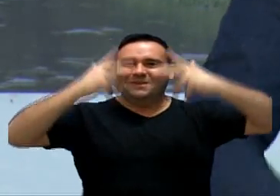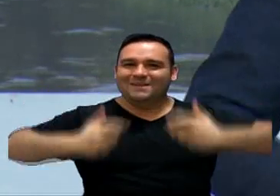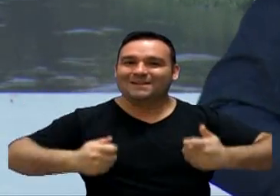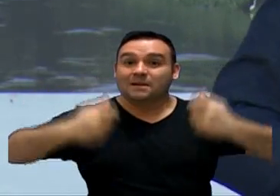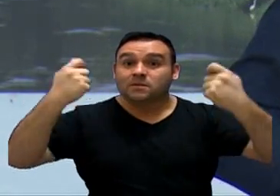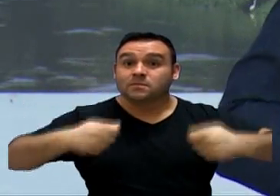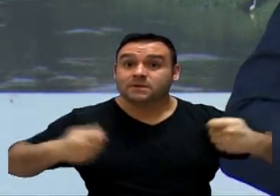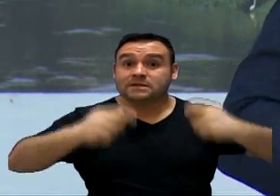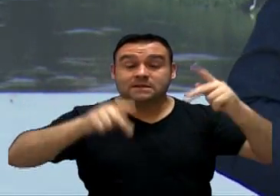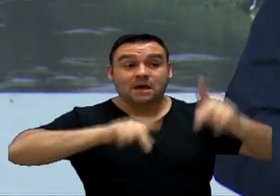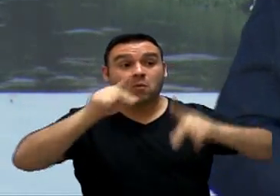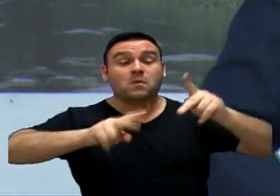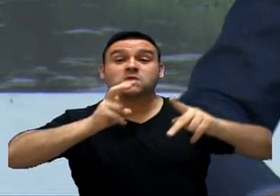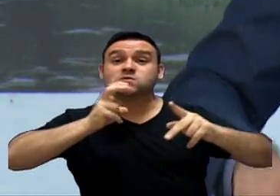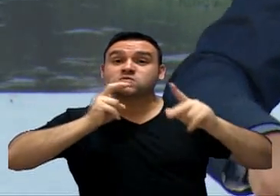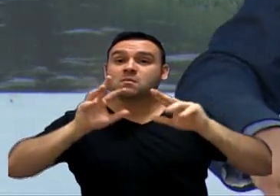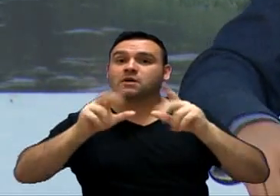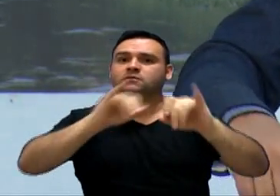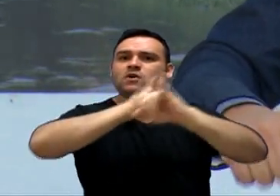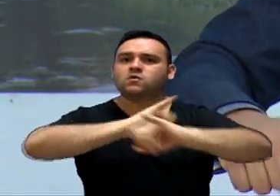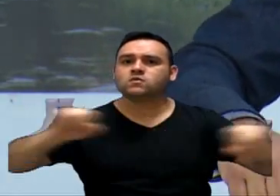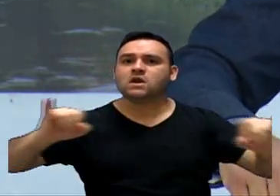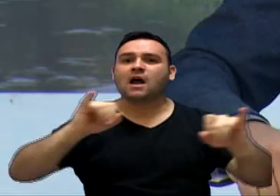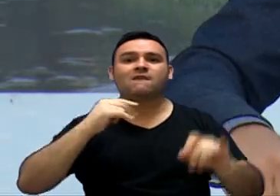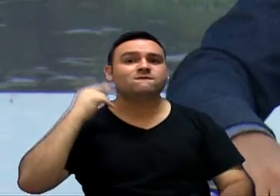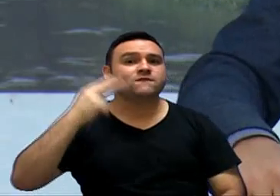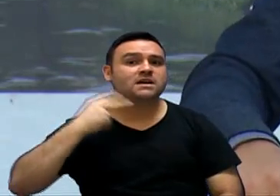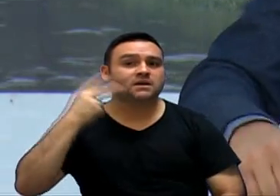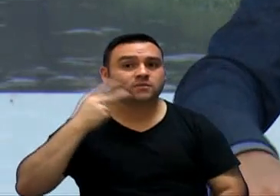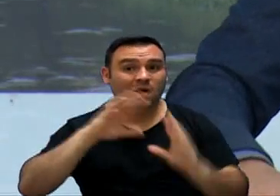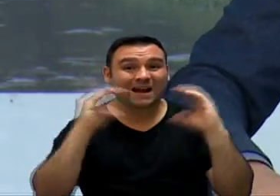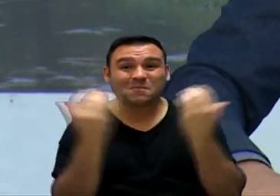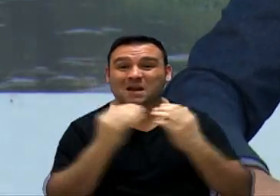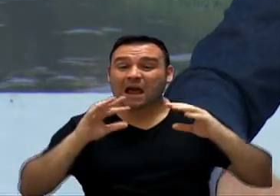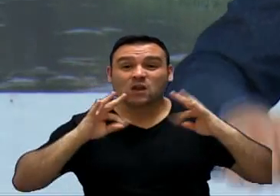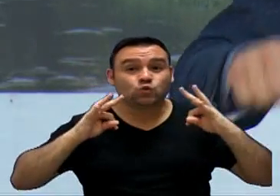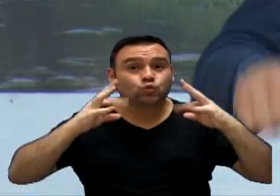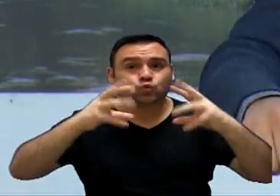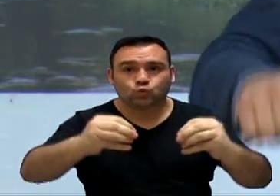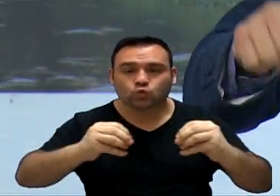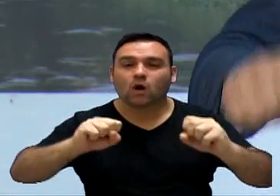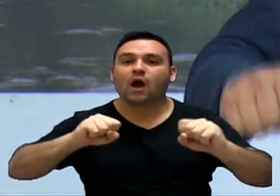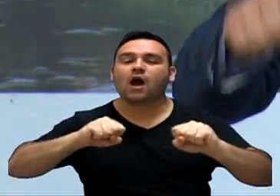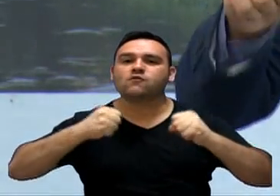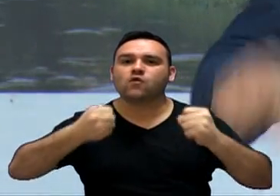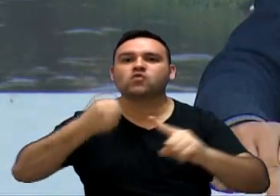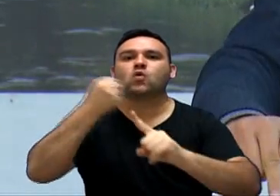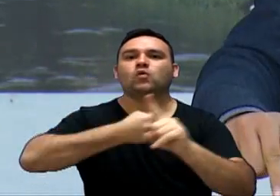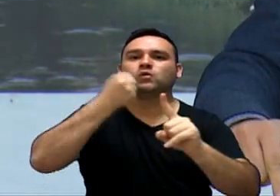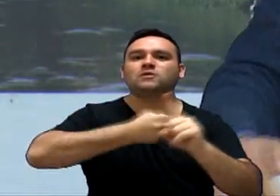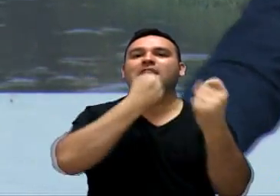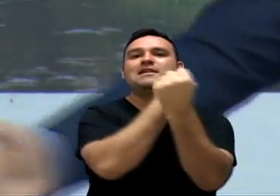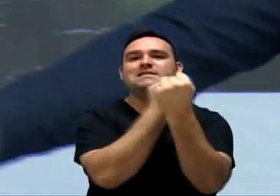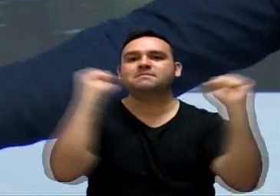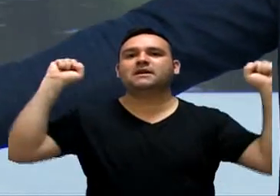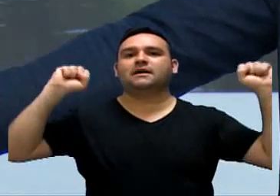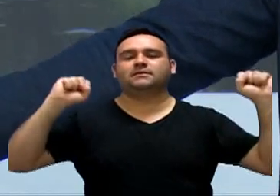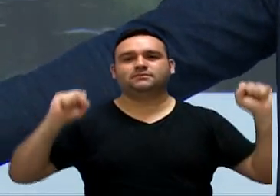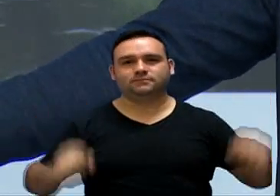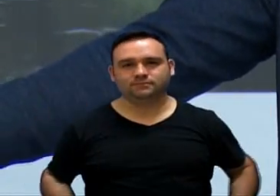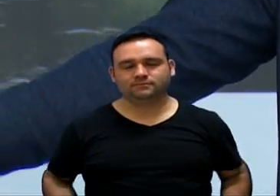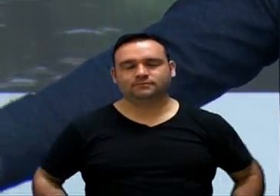dar um recado para a população sorocabana e dizer que todos os vereadores desta casa, todos, lutam pela liberdade.